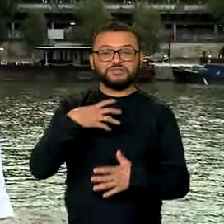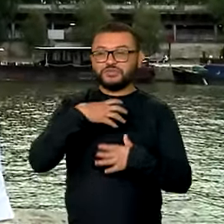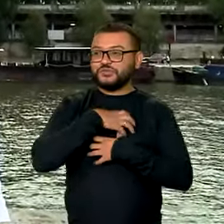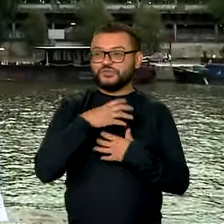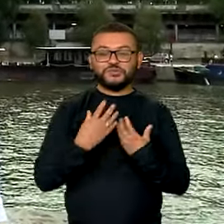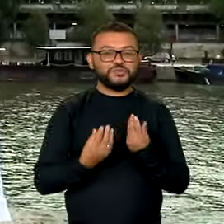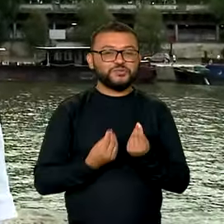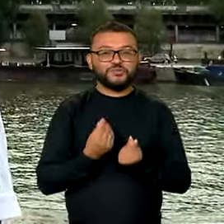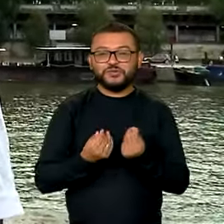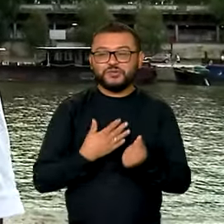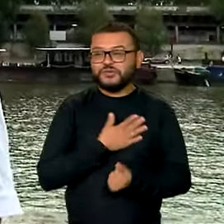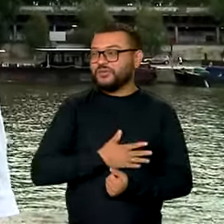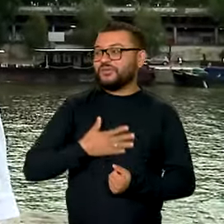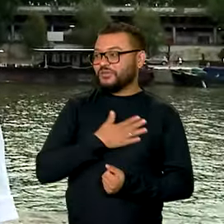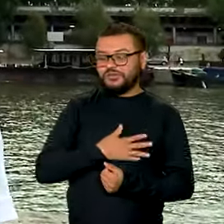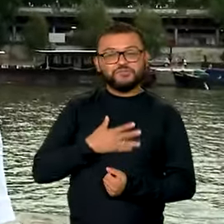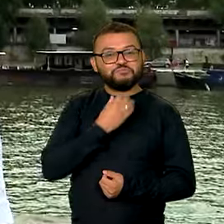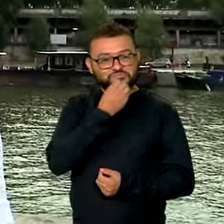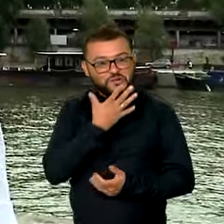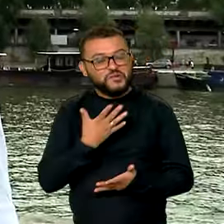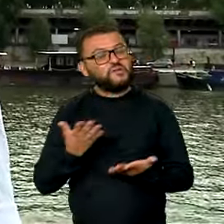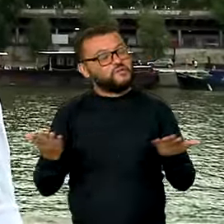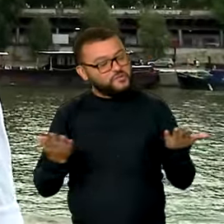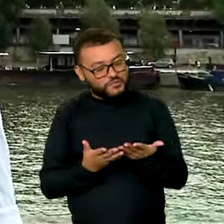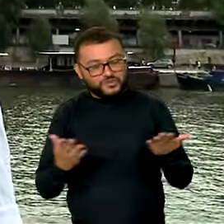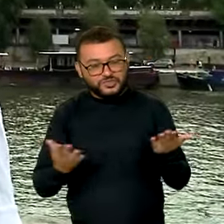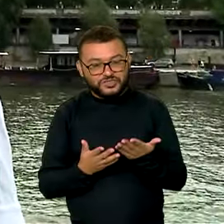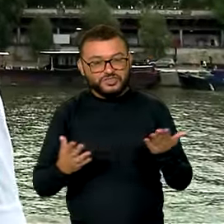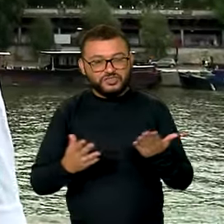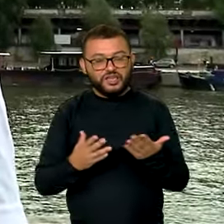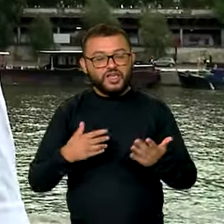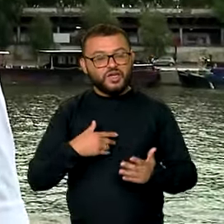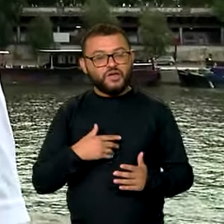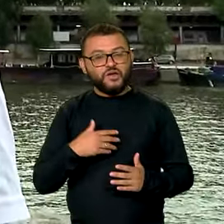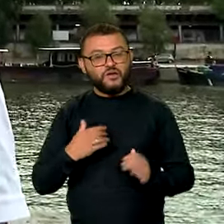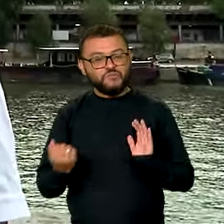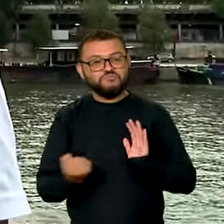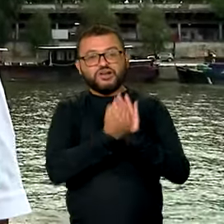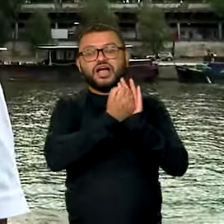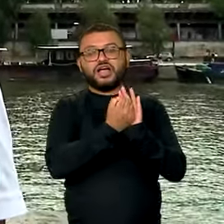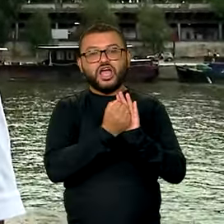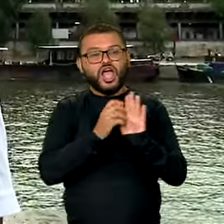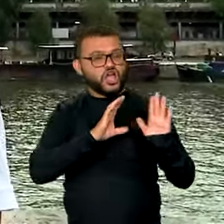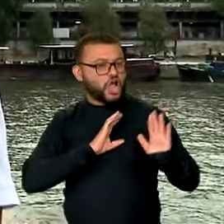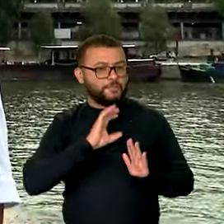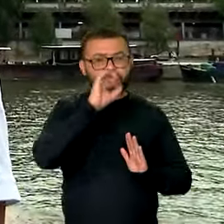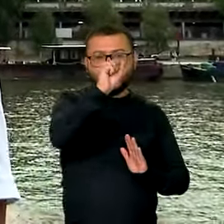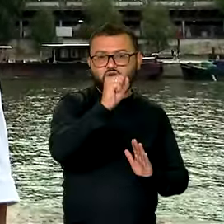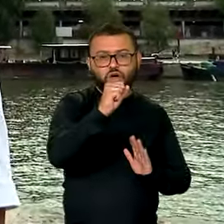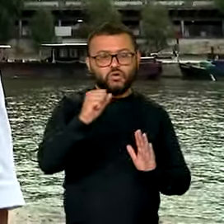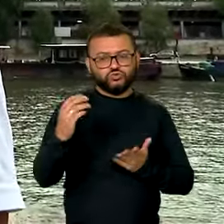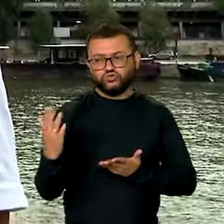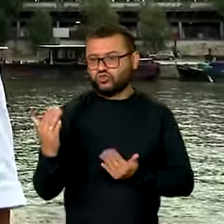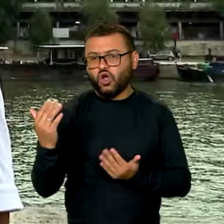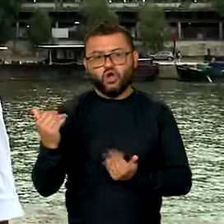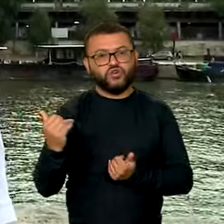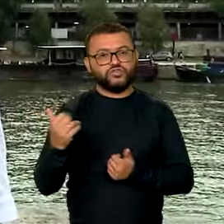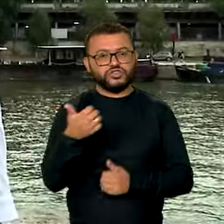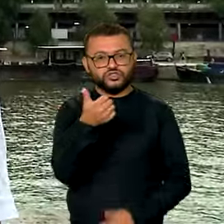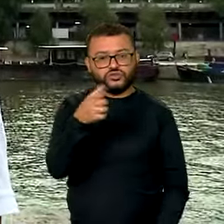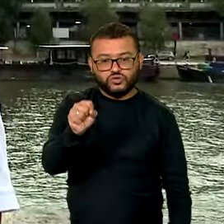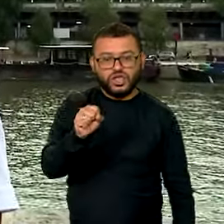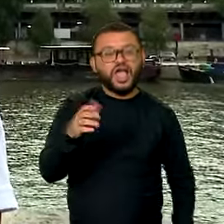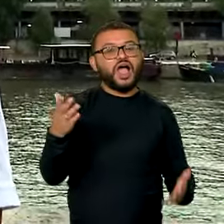comecei a pegar gosto por isso. E hoje em dia eu tenho um título de campeão mundial júnior, sub-18. Agora eu me